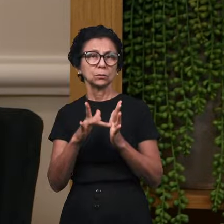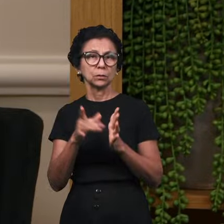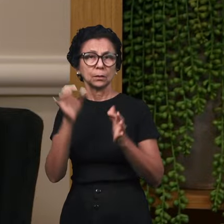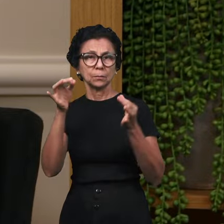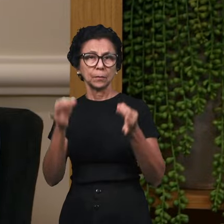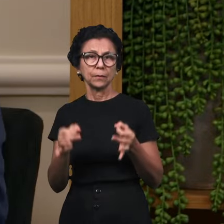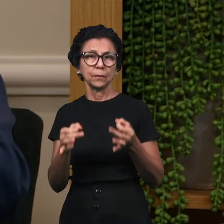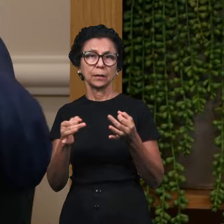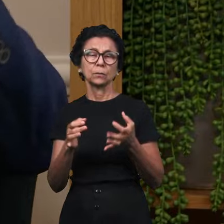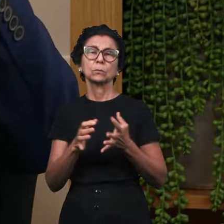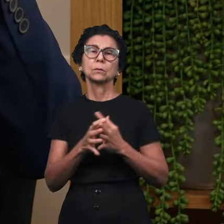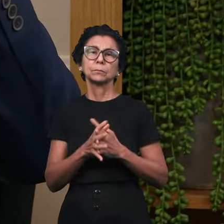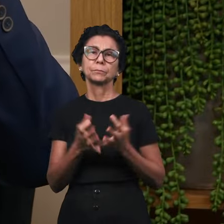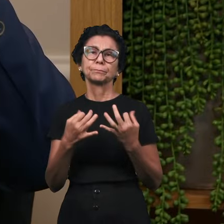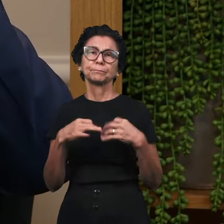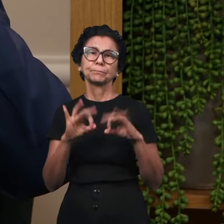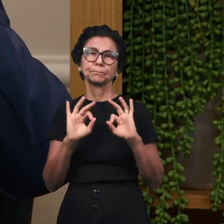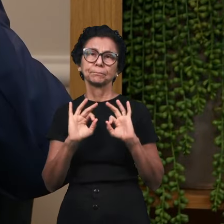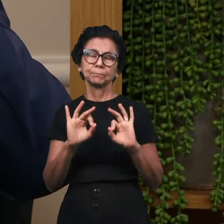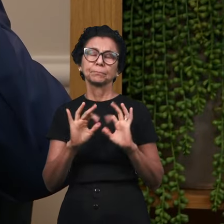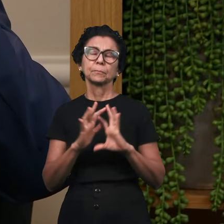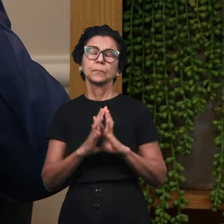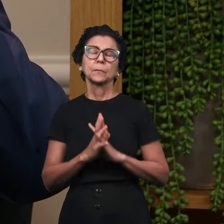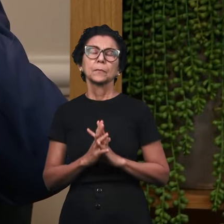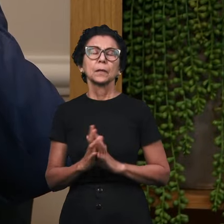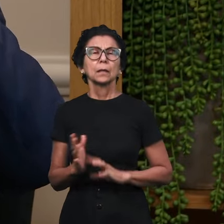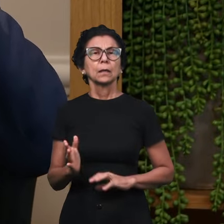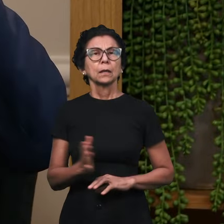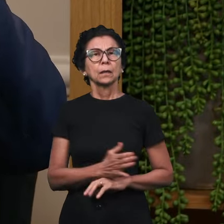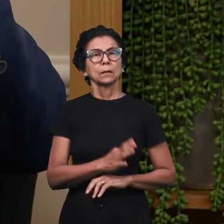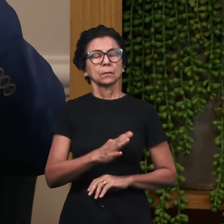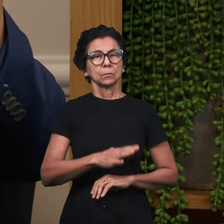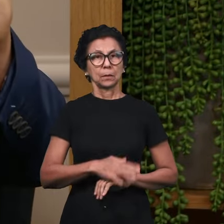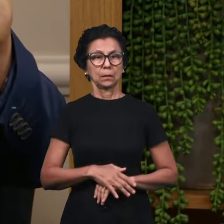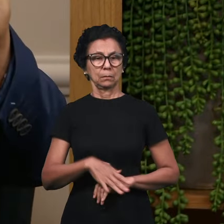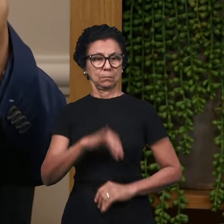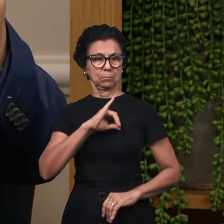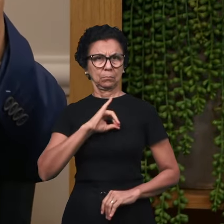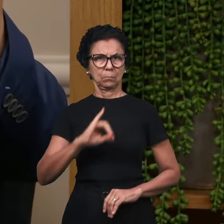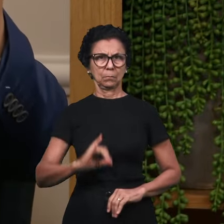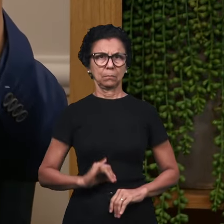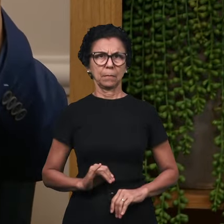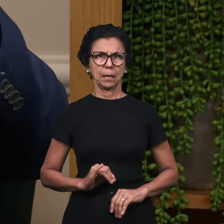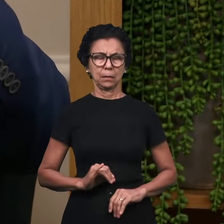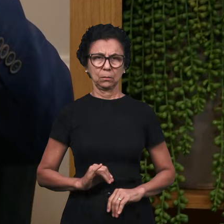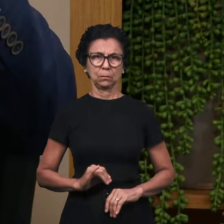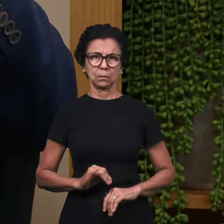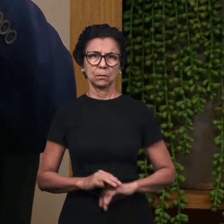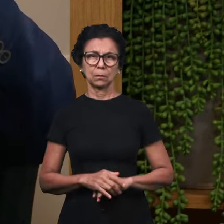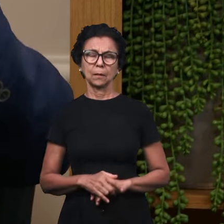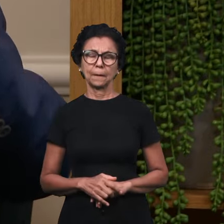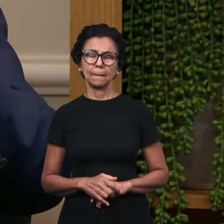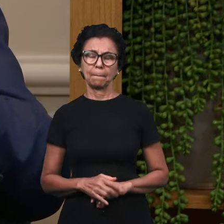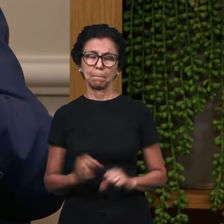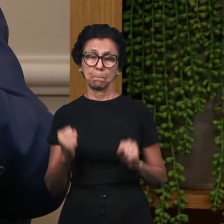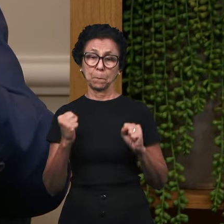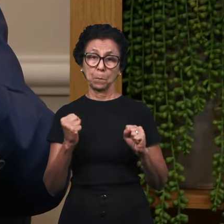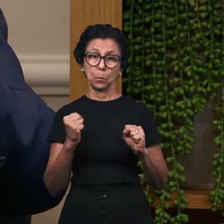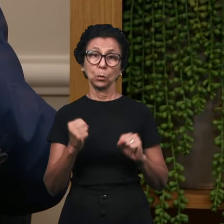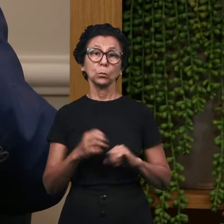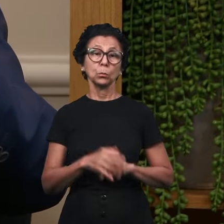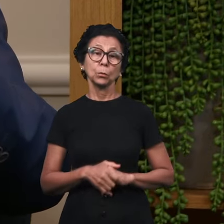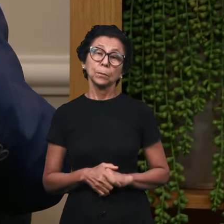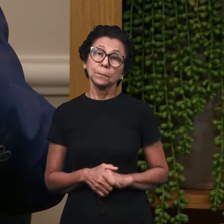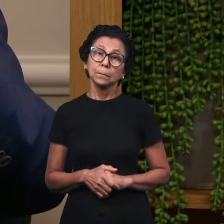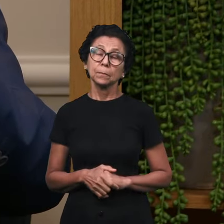Arley descreveu, que a história resumida dos grandes impérios, tudo isso revelado num sonho